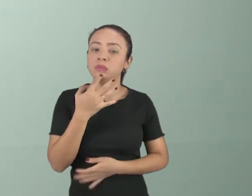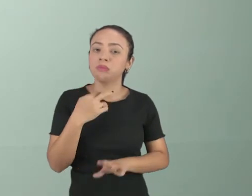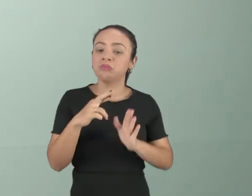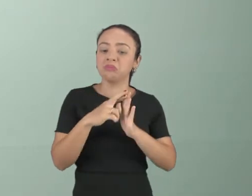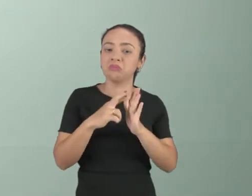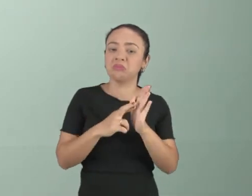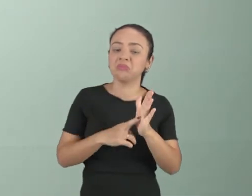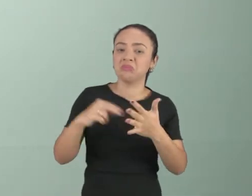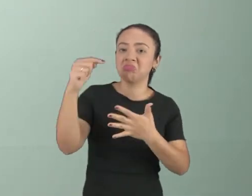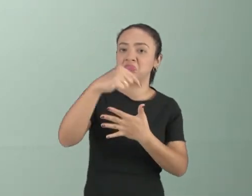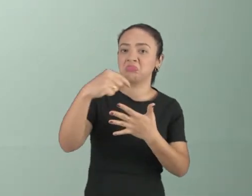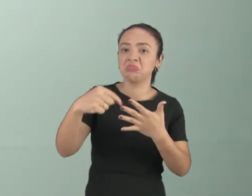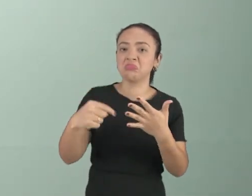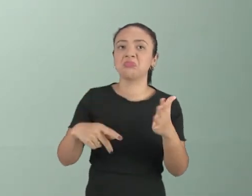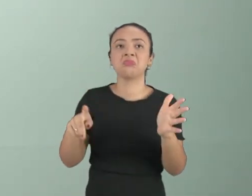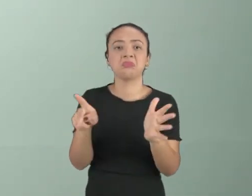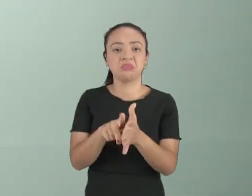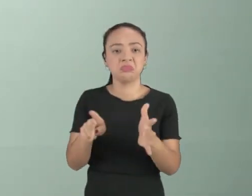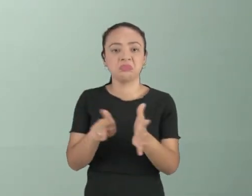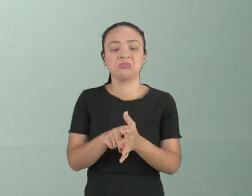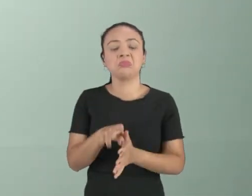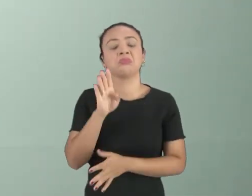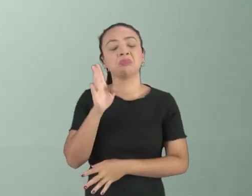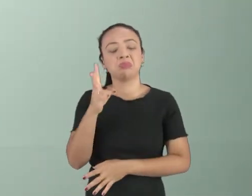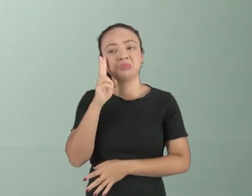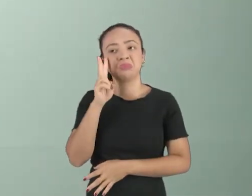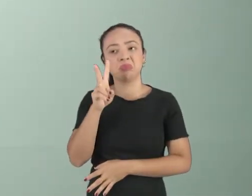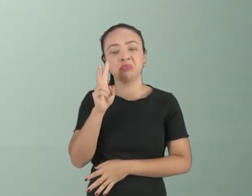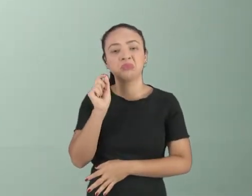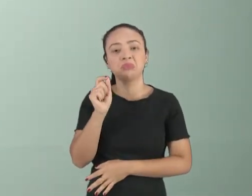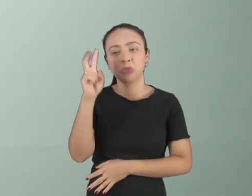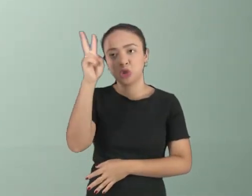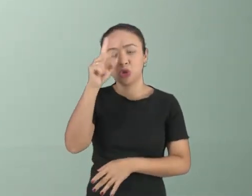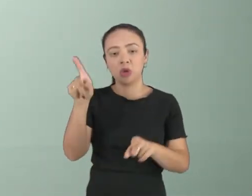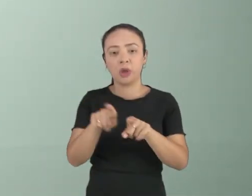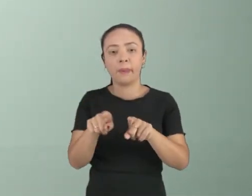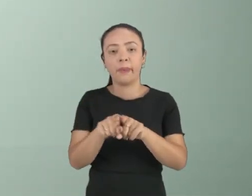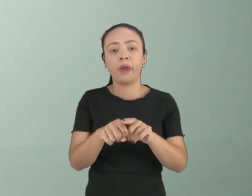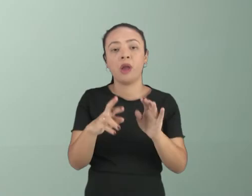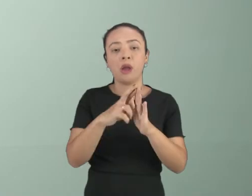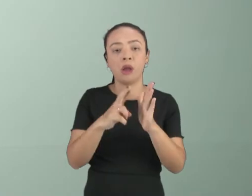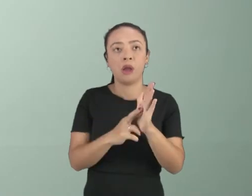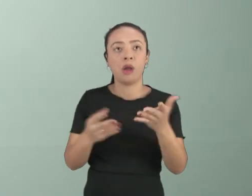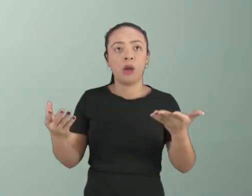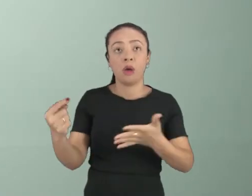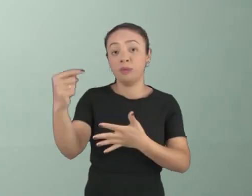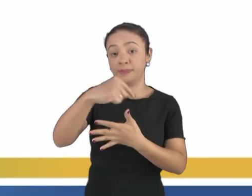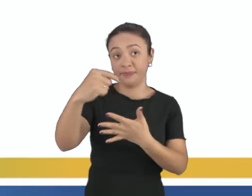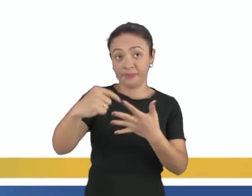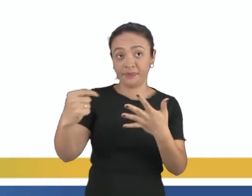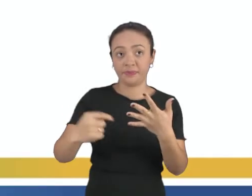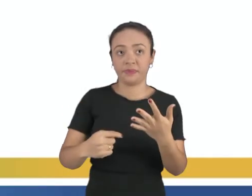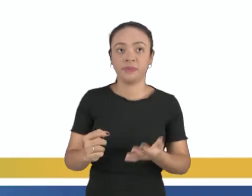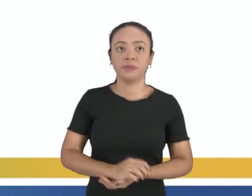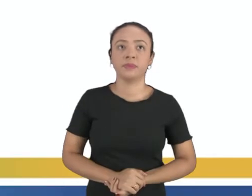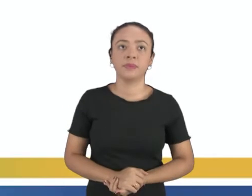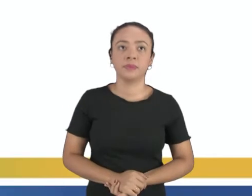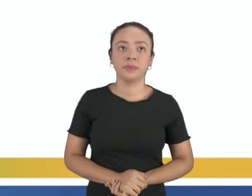os fundamentos do futsal. Já vimos a história, as regras, vamos finalizar com os fundamentos,